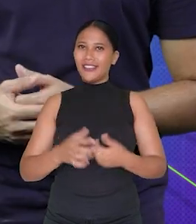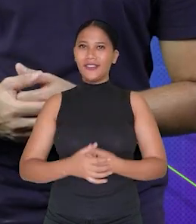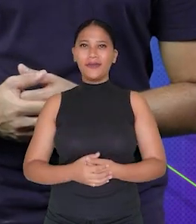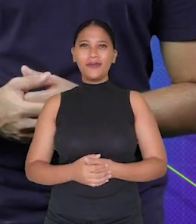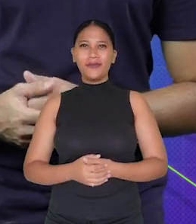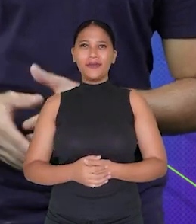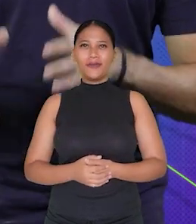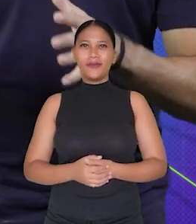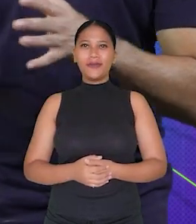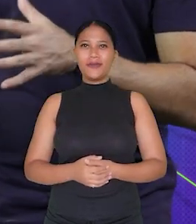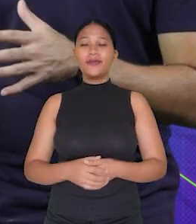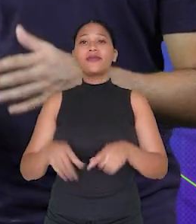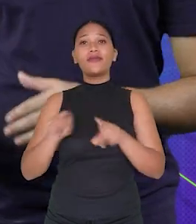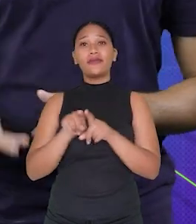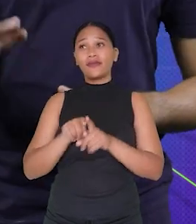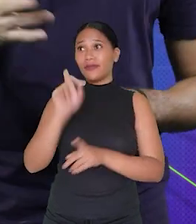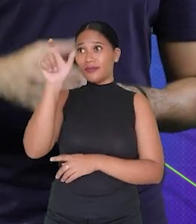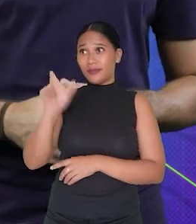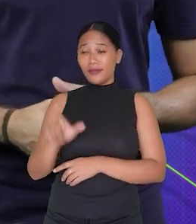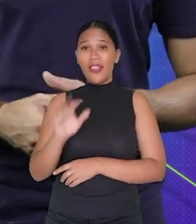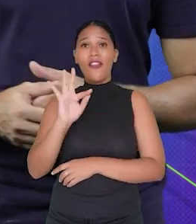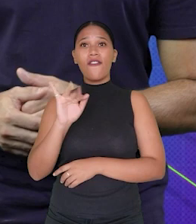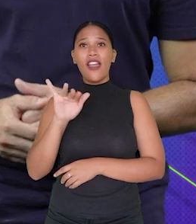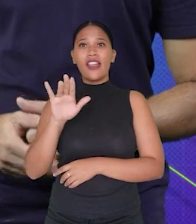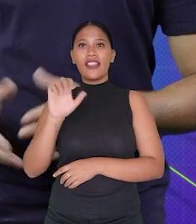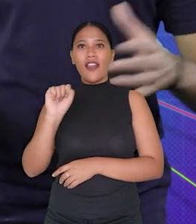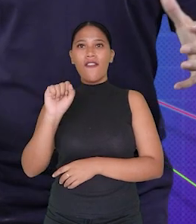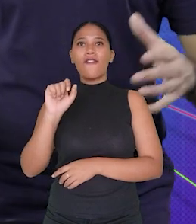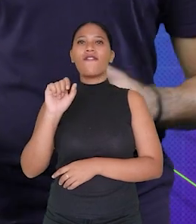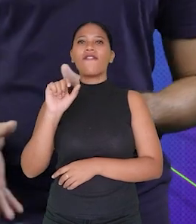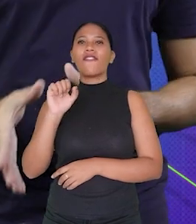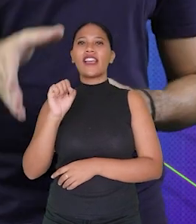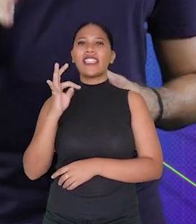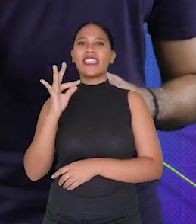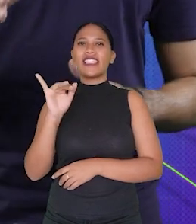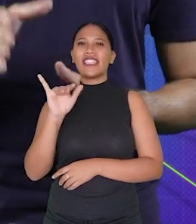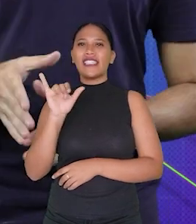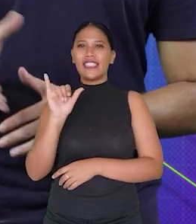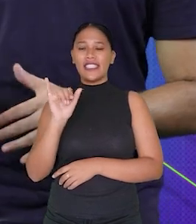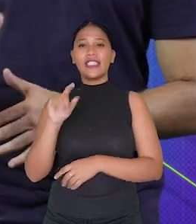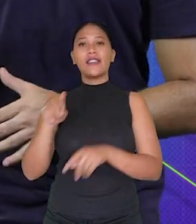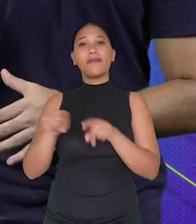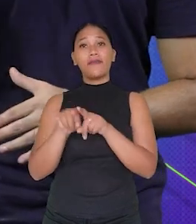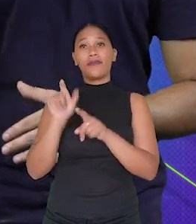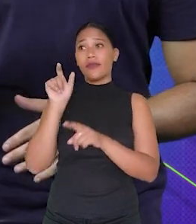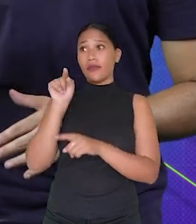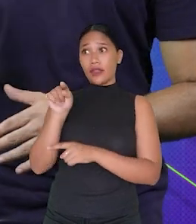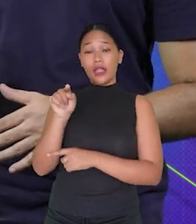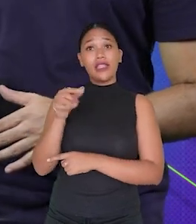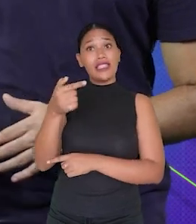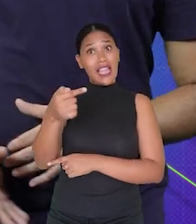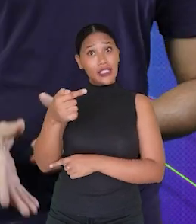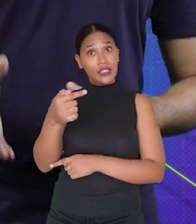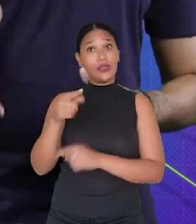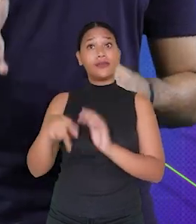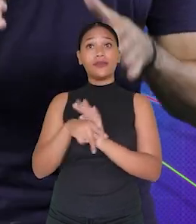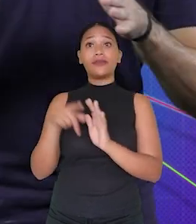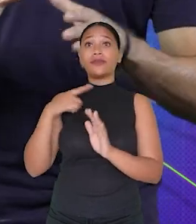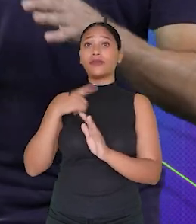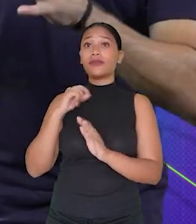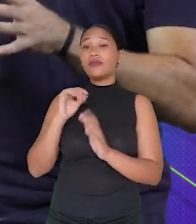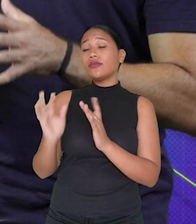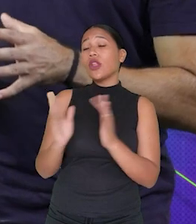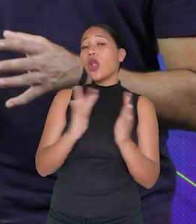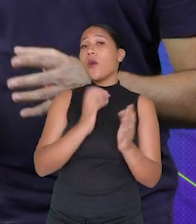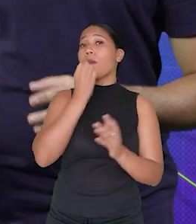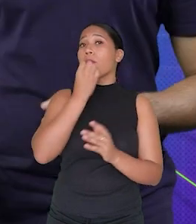história. Sephiroth, Final Fantasy VII. Sephiroth é o vilão principal do jogo Final Fantasy VII e tem uma